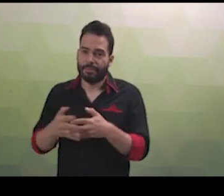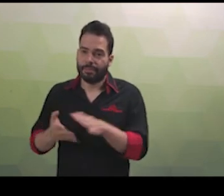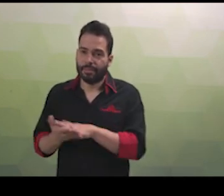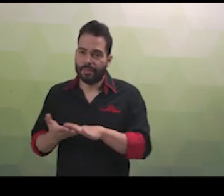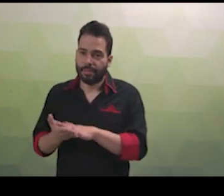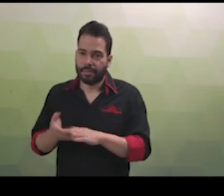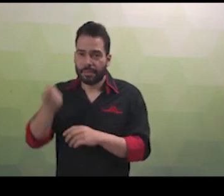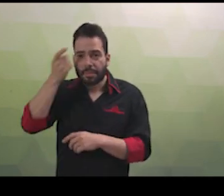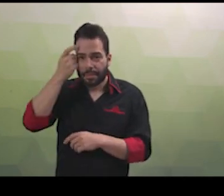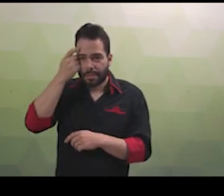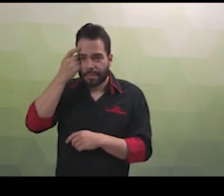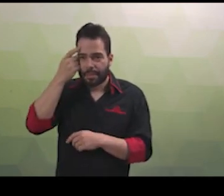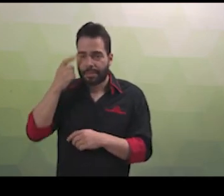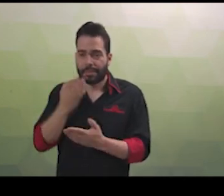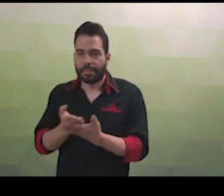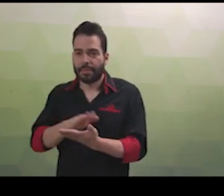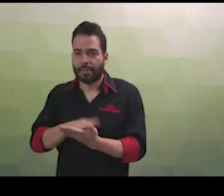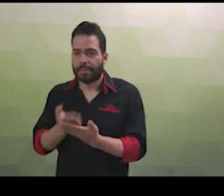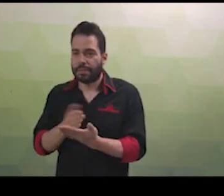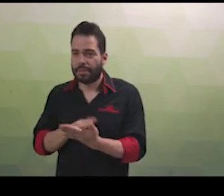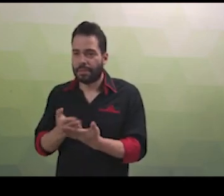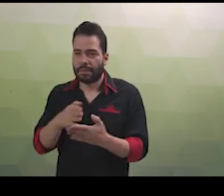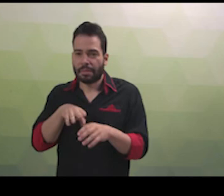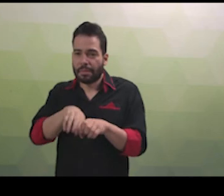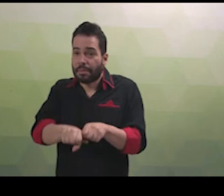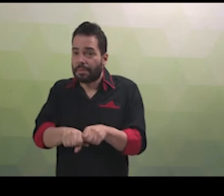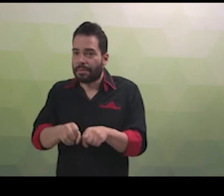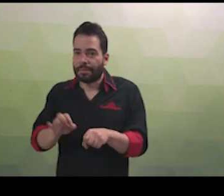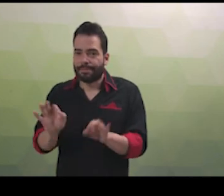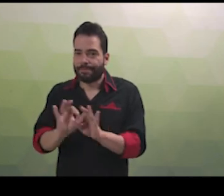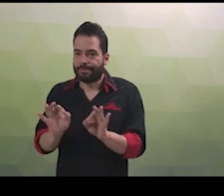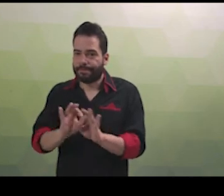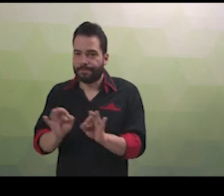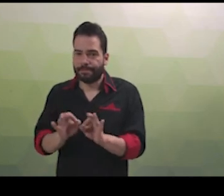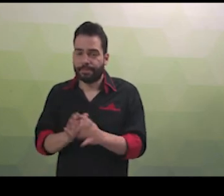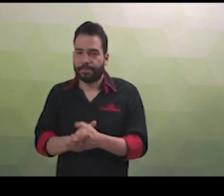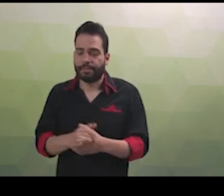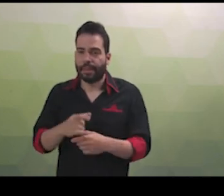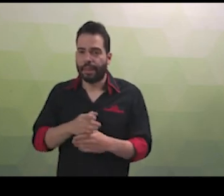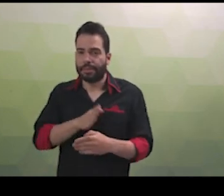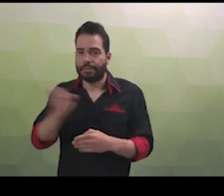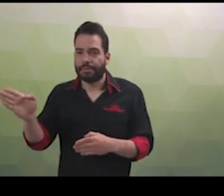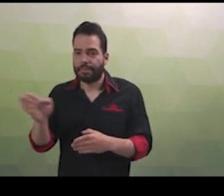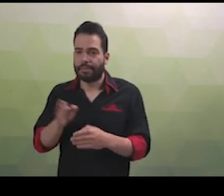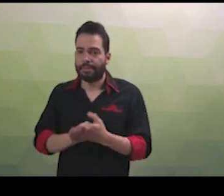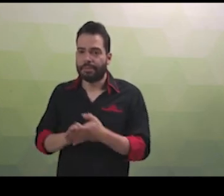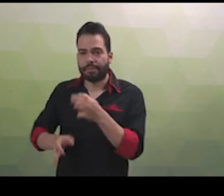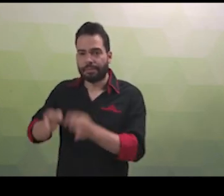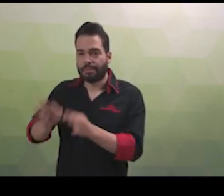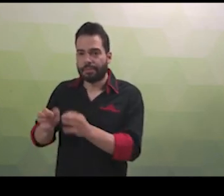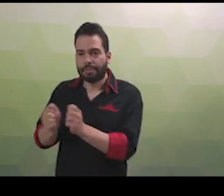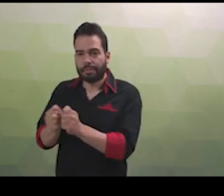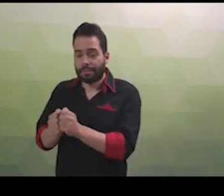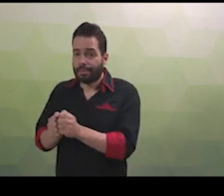ruídos nesse processo. Imagine um intérprete sem formação no contexto de uma audiência jurídica. A atuação